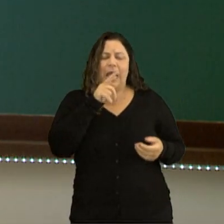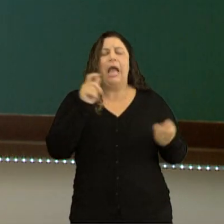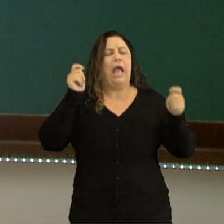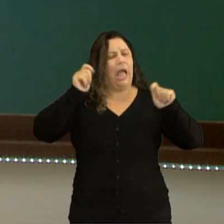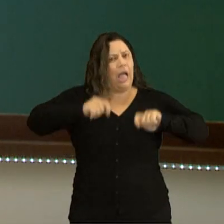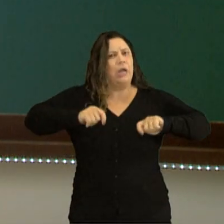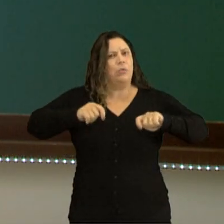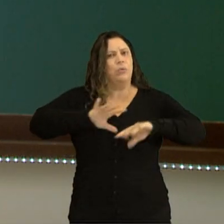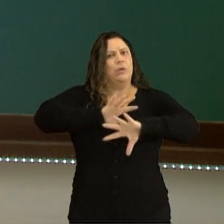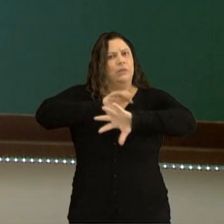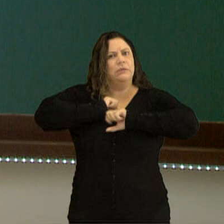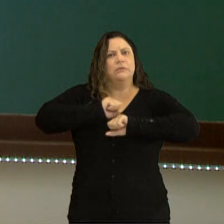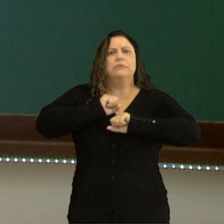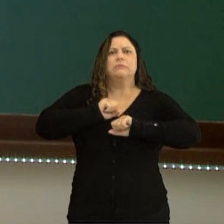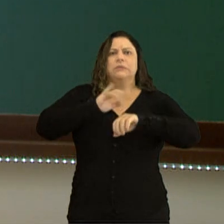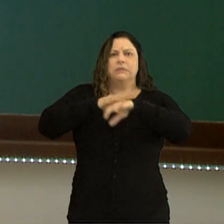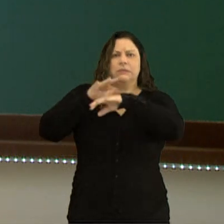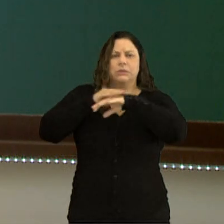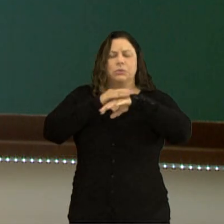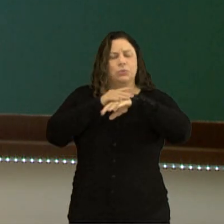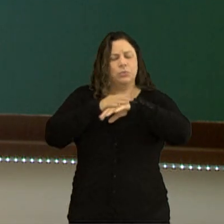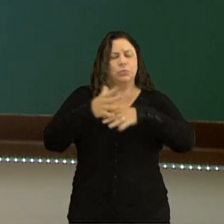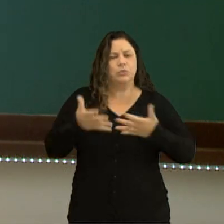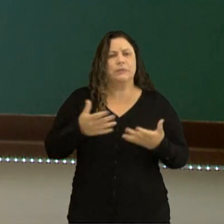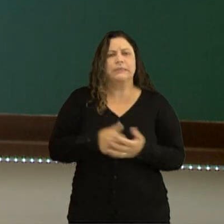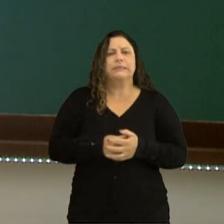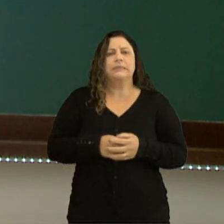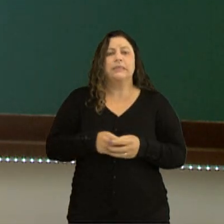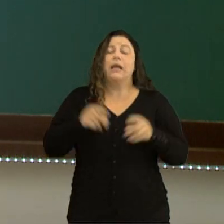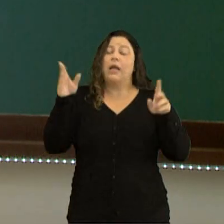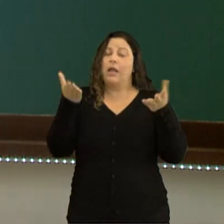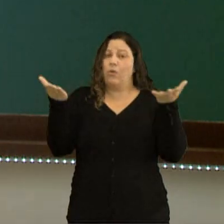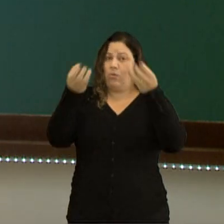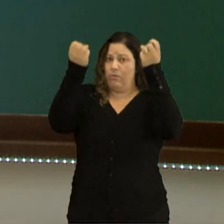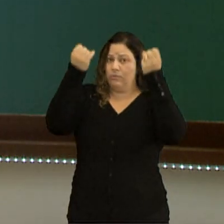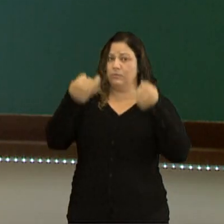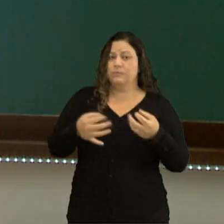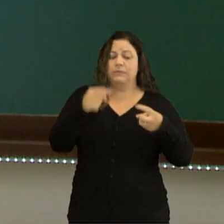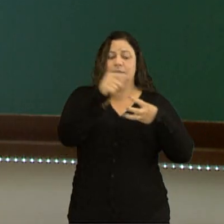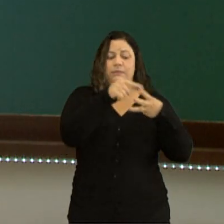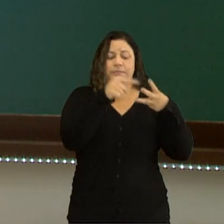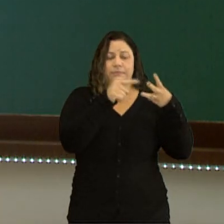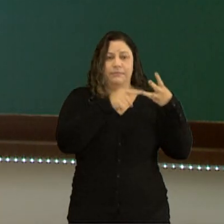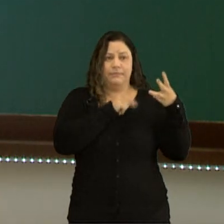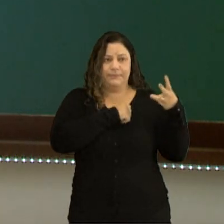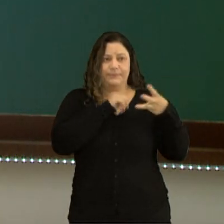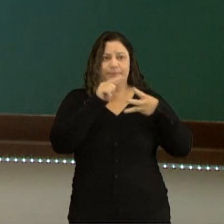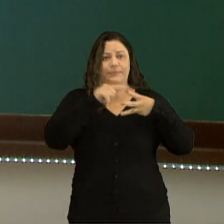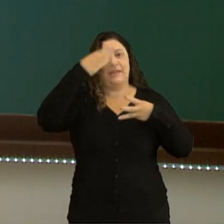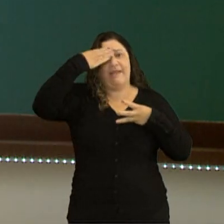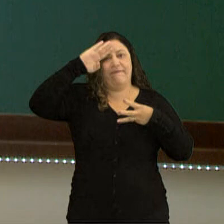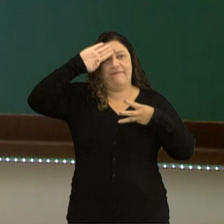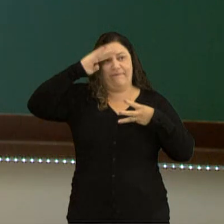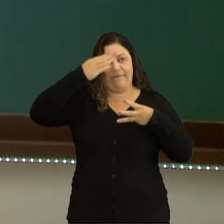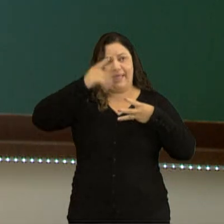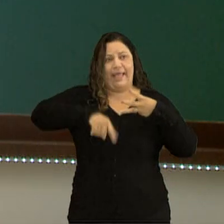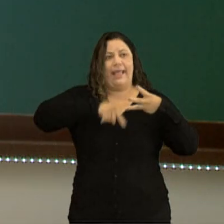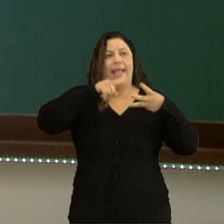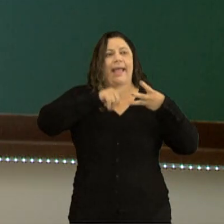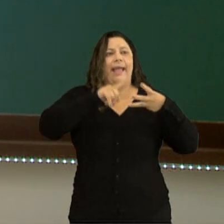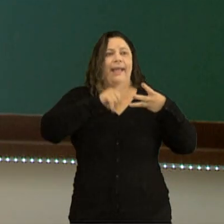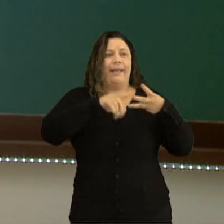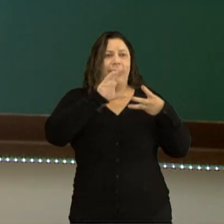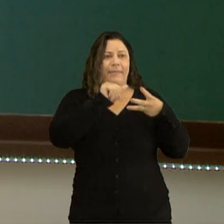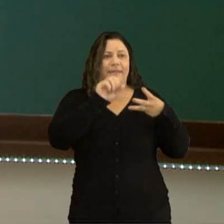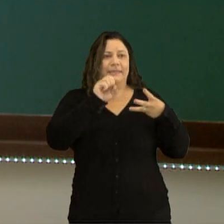contaminada, ela transmite uma determinada doença. Aqui nós vamos falar de 3. A febre tifoide, a ascaridíase e